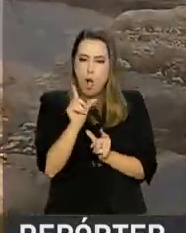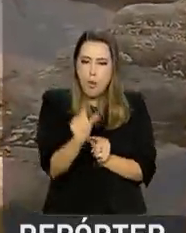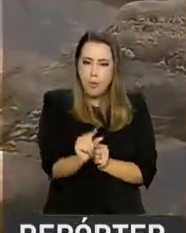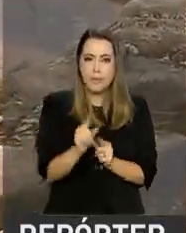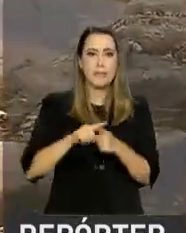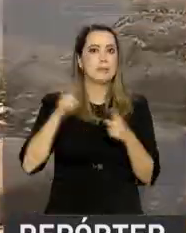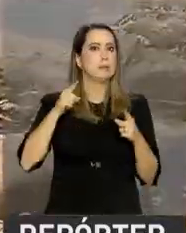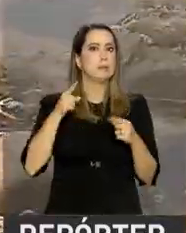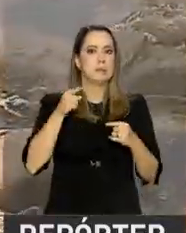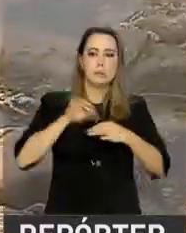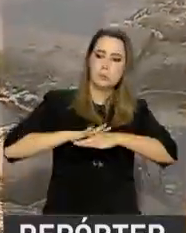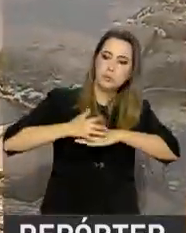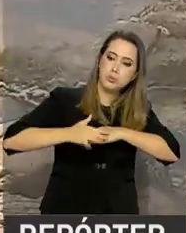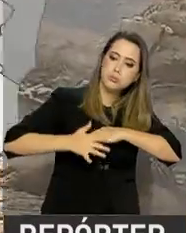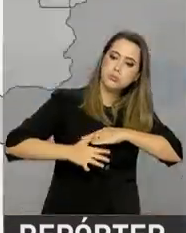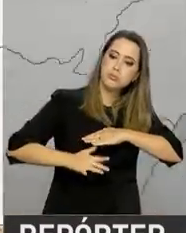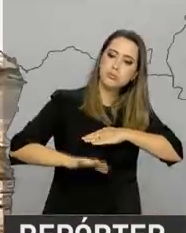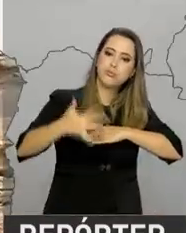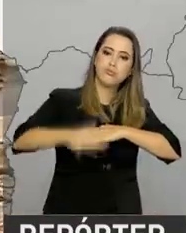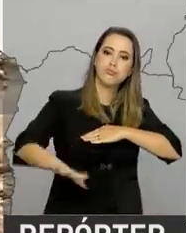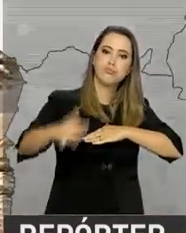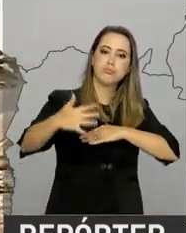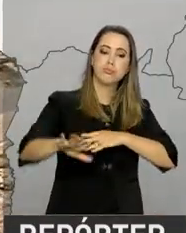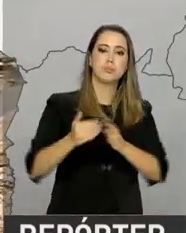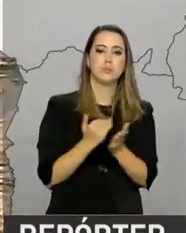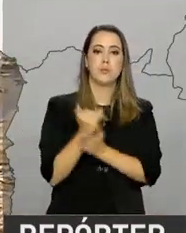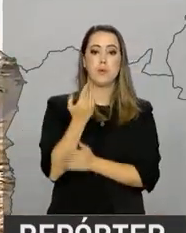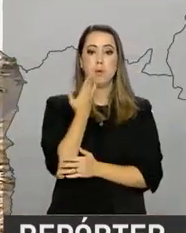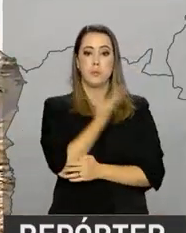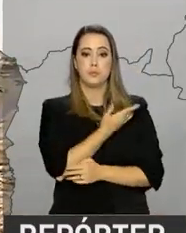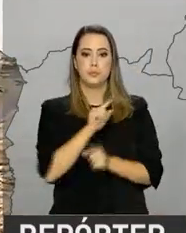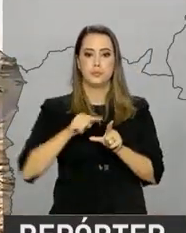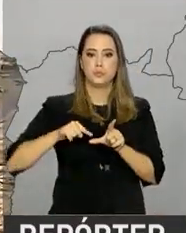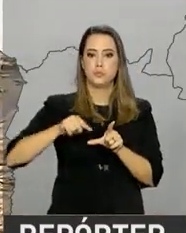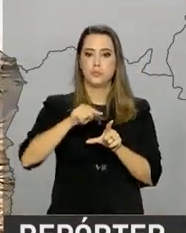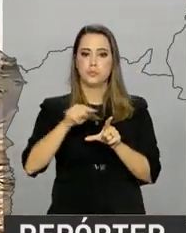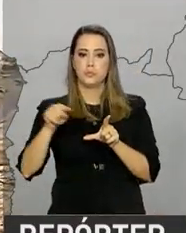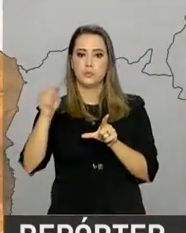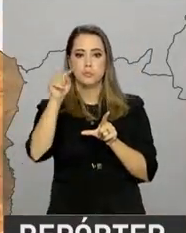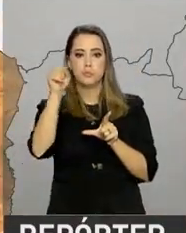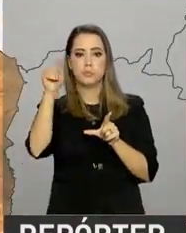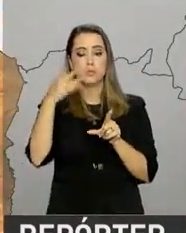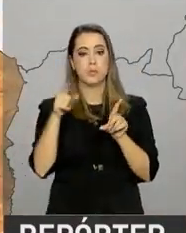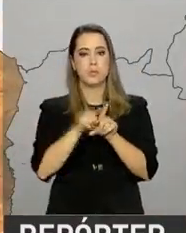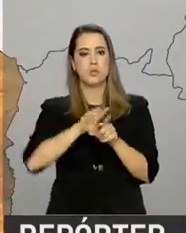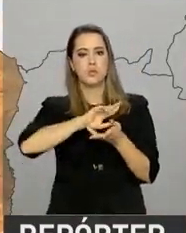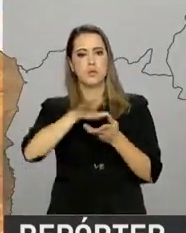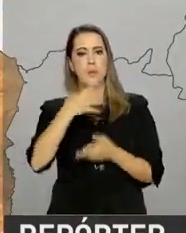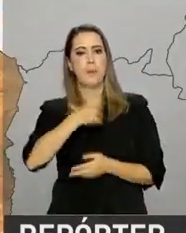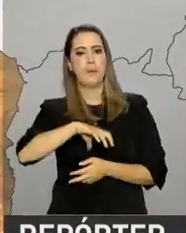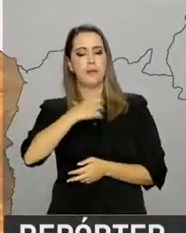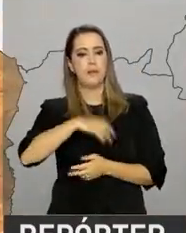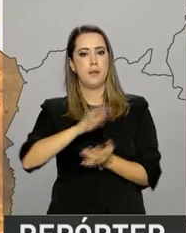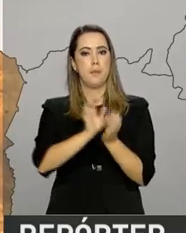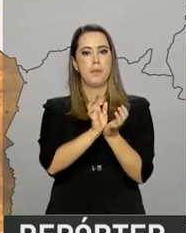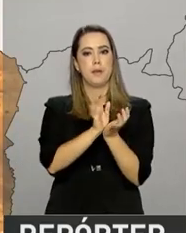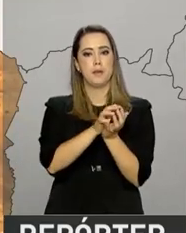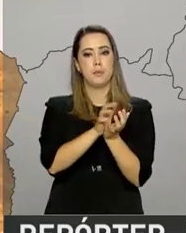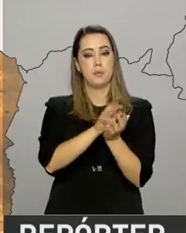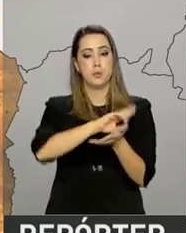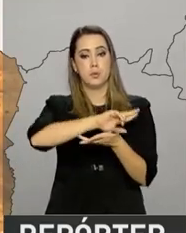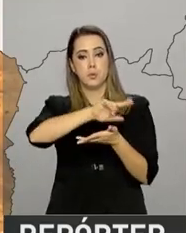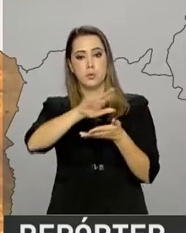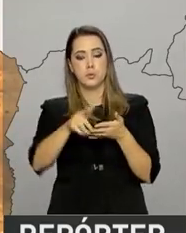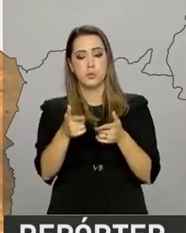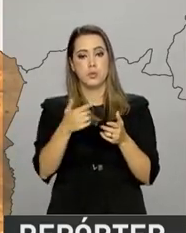importante para o país o são francisco nasce na serra da canastra passa por minas gerais pela bahia ou pernambuco faz a